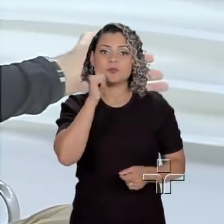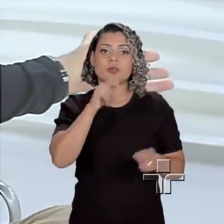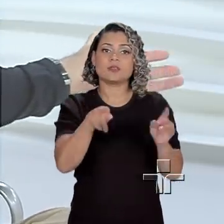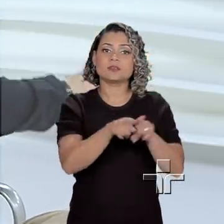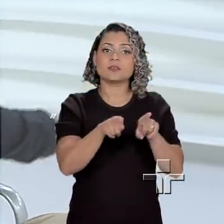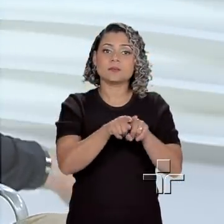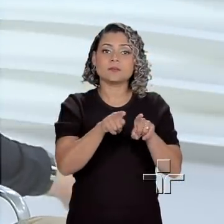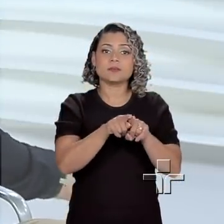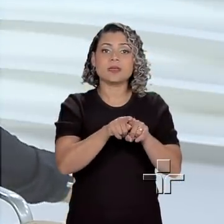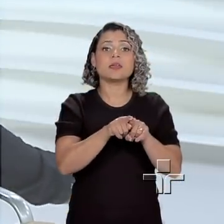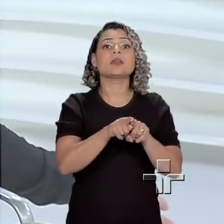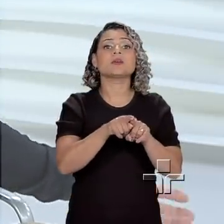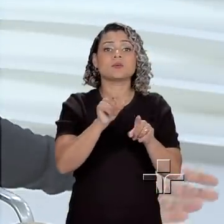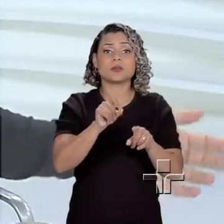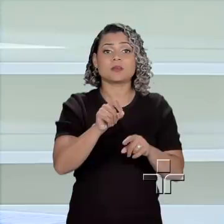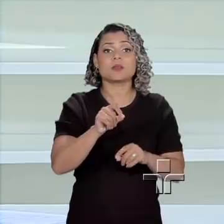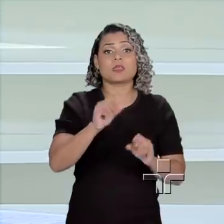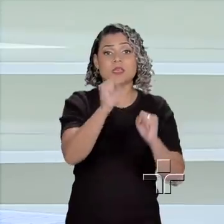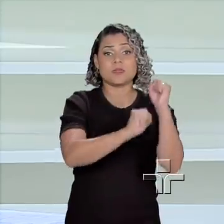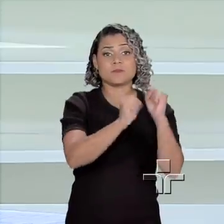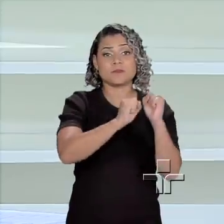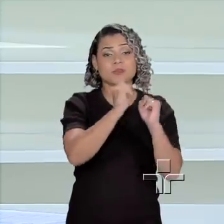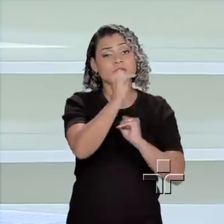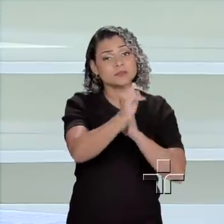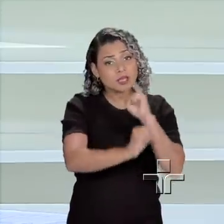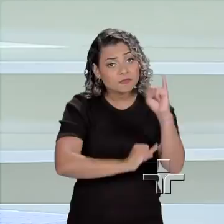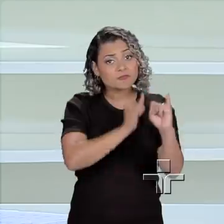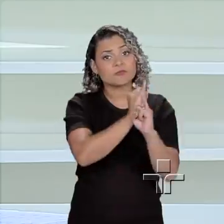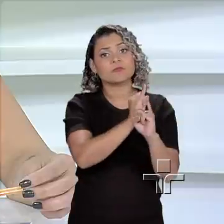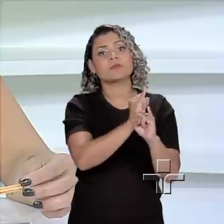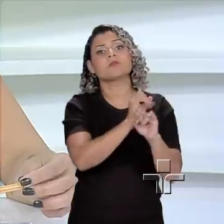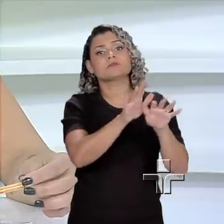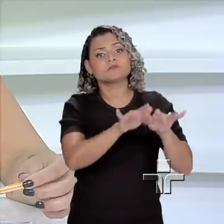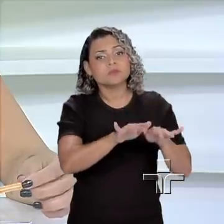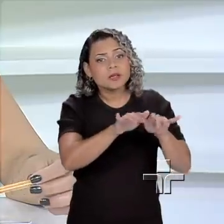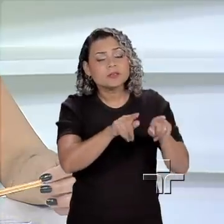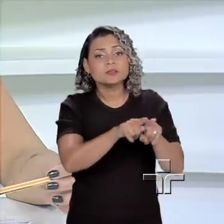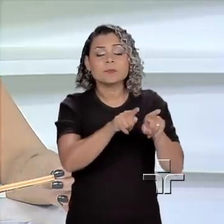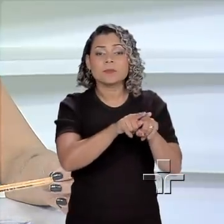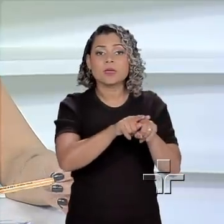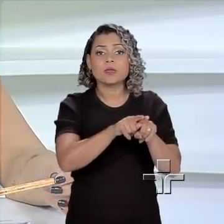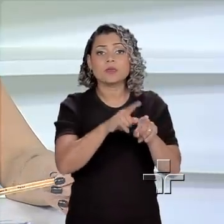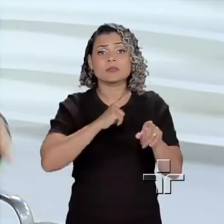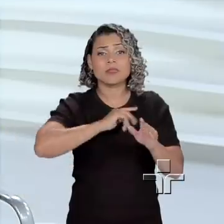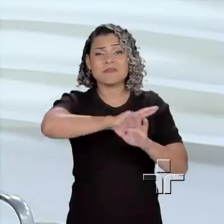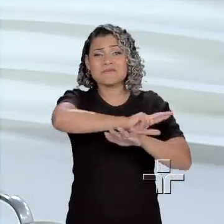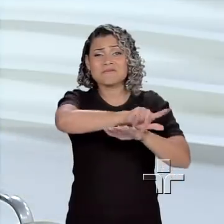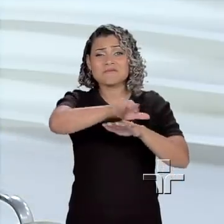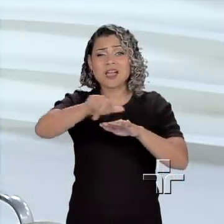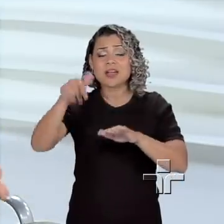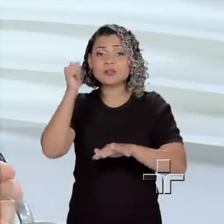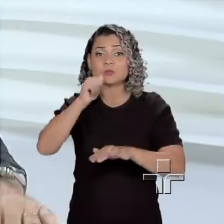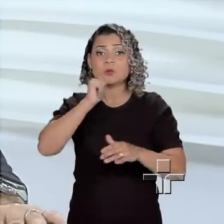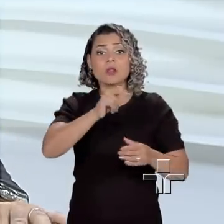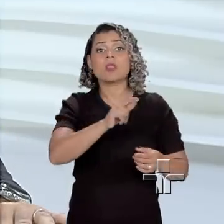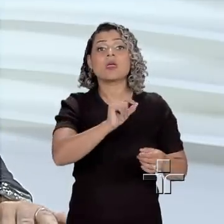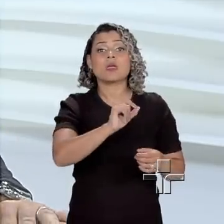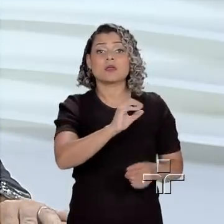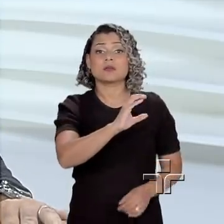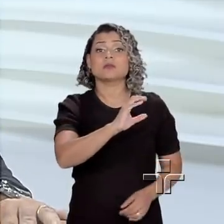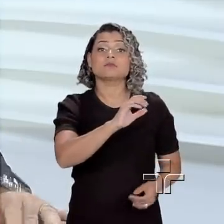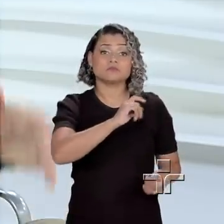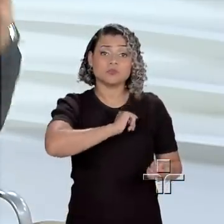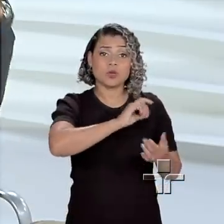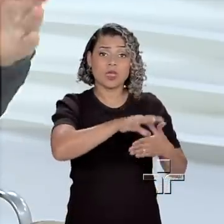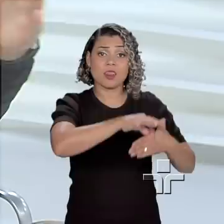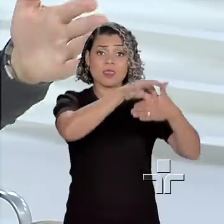Microsoft, por exemplo, no Brasil, que é uma empresa de tecnologia. No universo de CIOs, você tem dezenas de mulheres que lideram empresas de tecnologia.